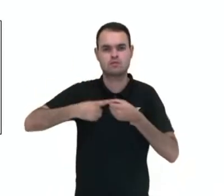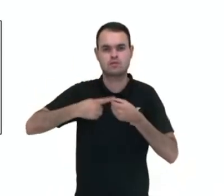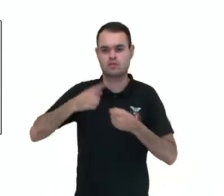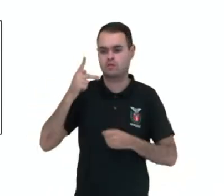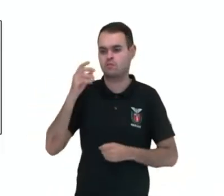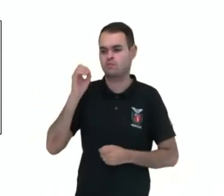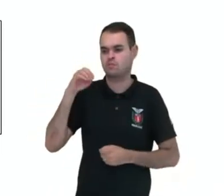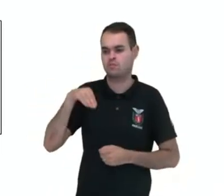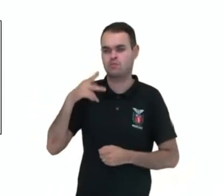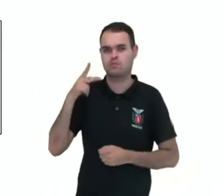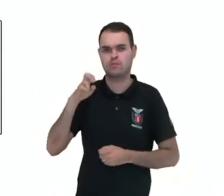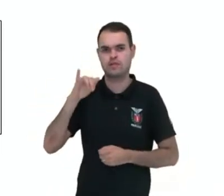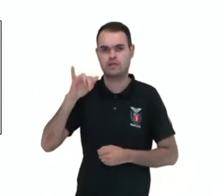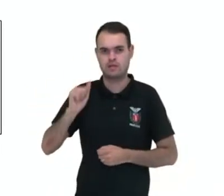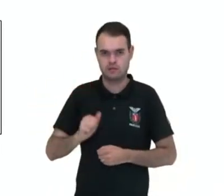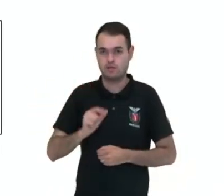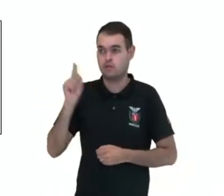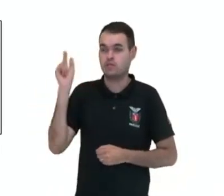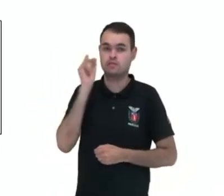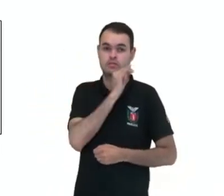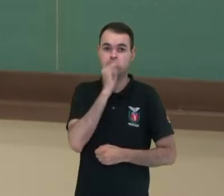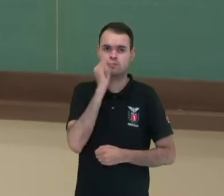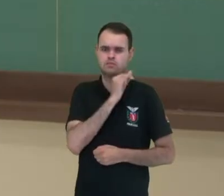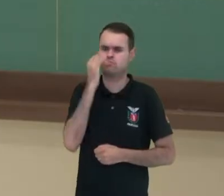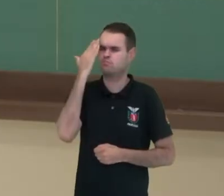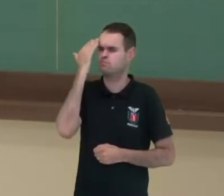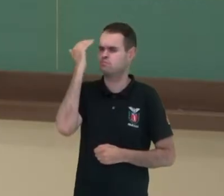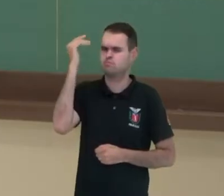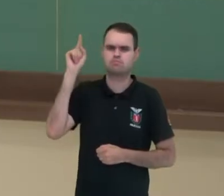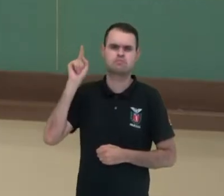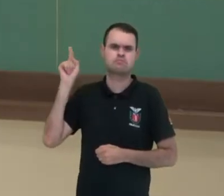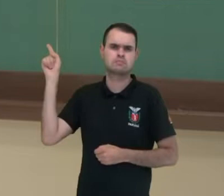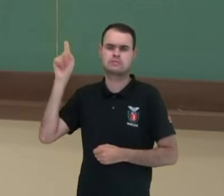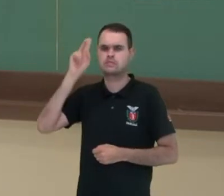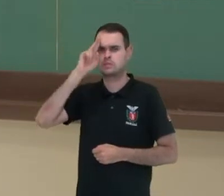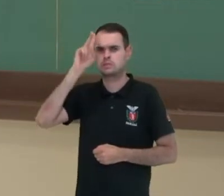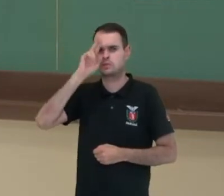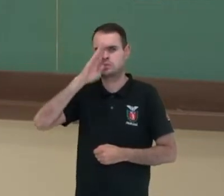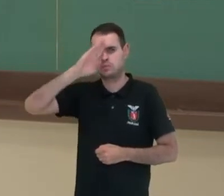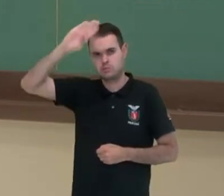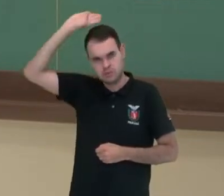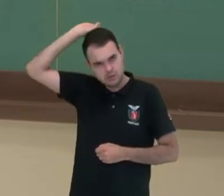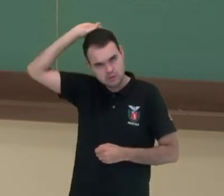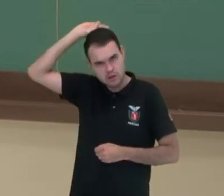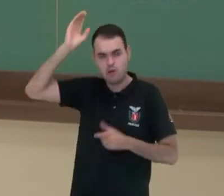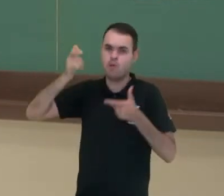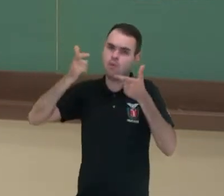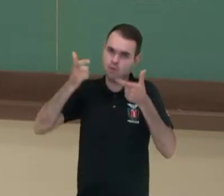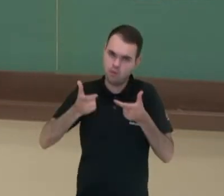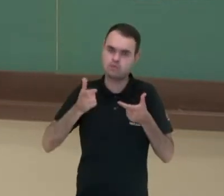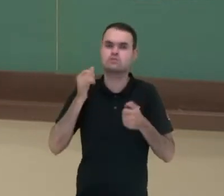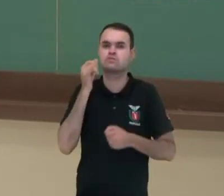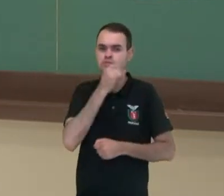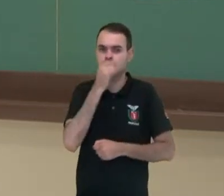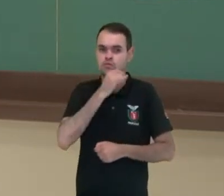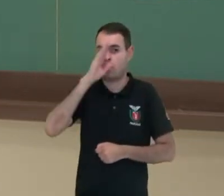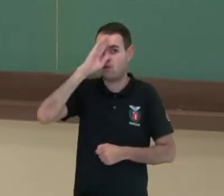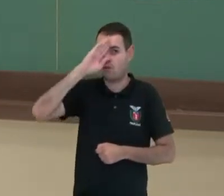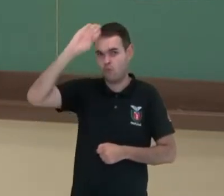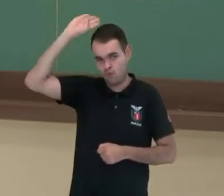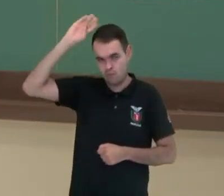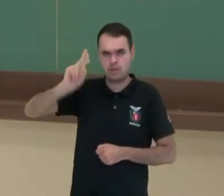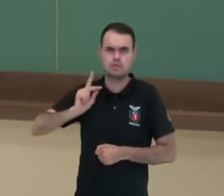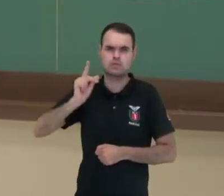Eu sou fanzaço dessa história da cidade que fica na Roma, né? Hoje fica na Itália, era da Roma Antiga,